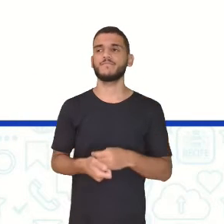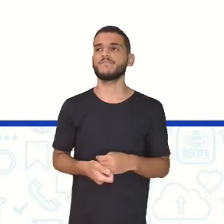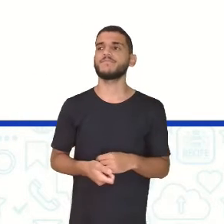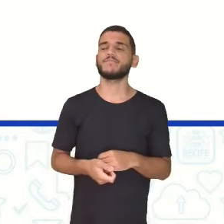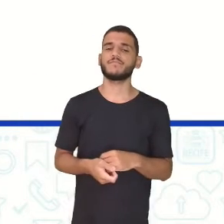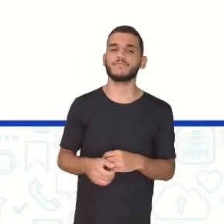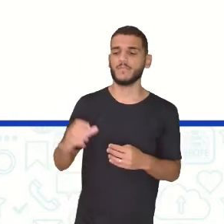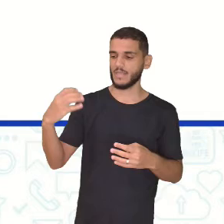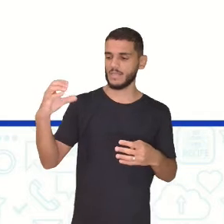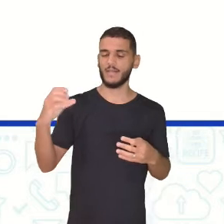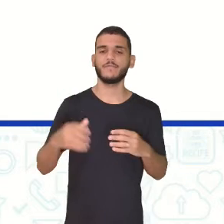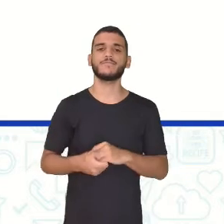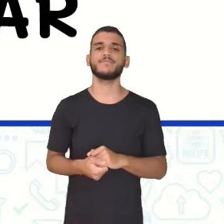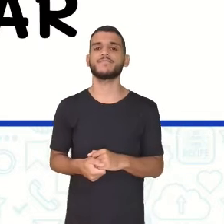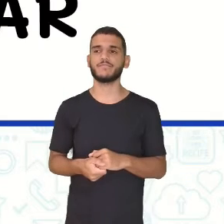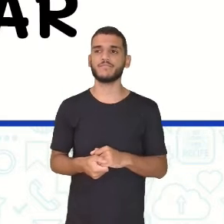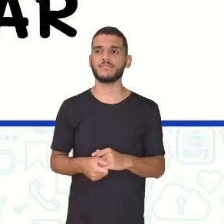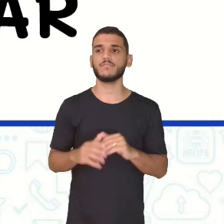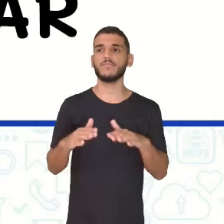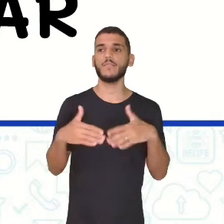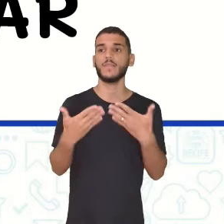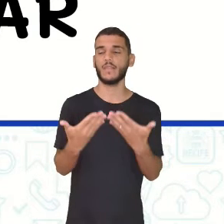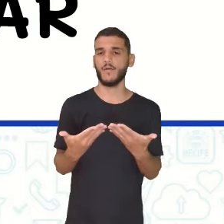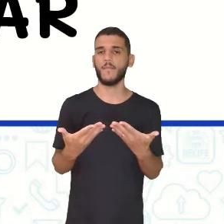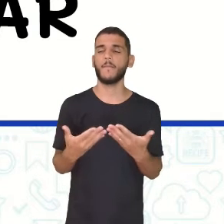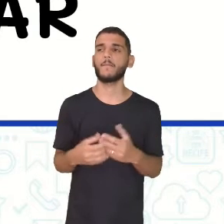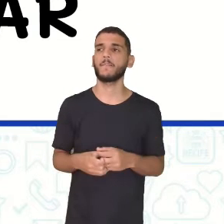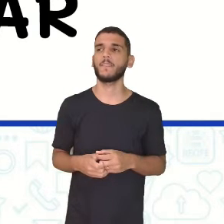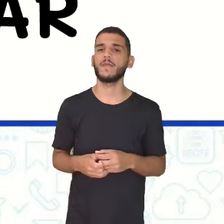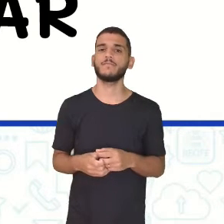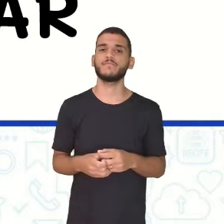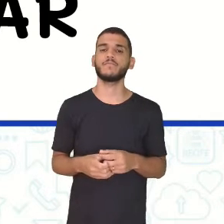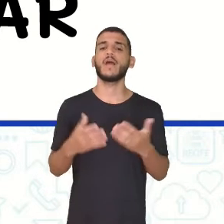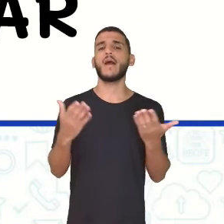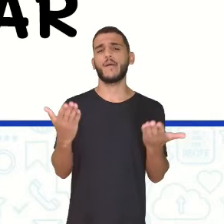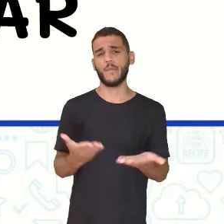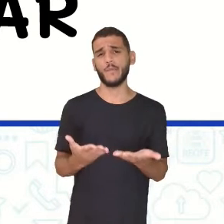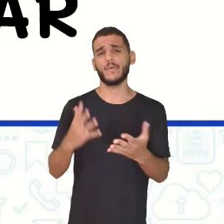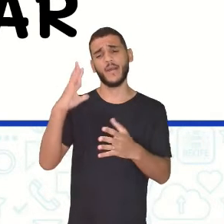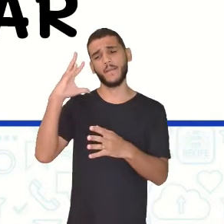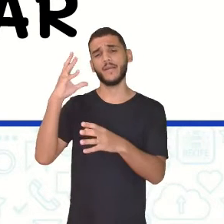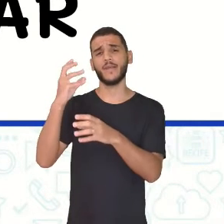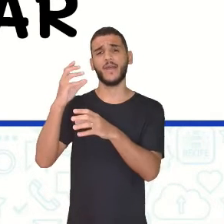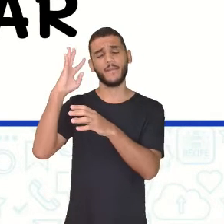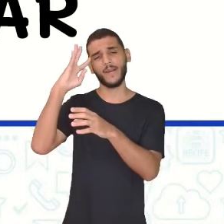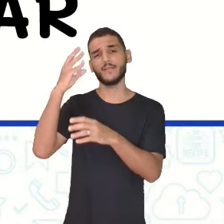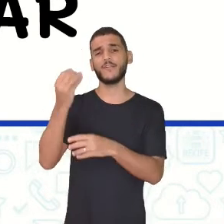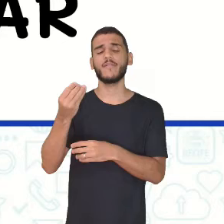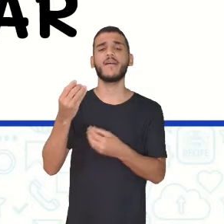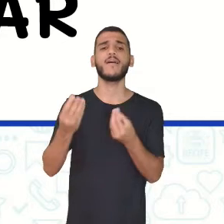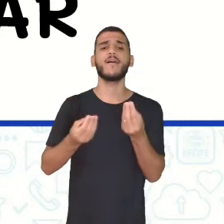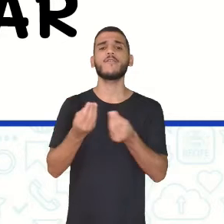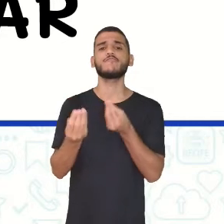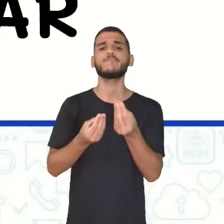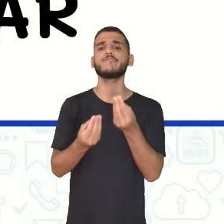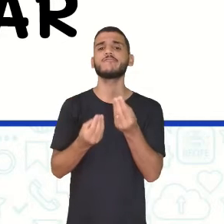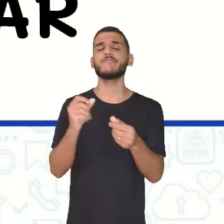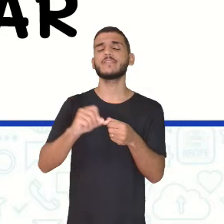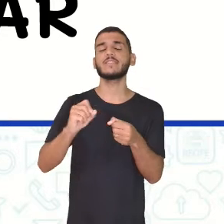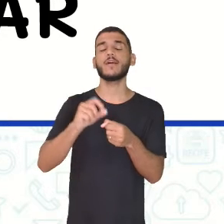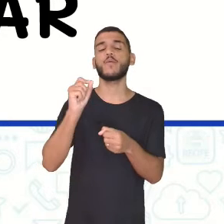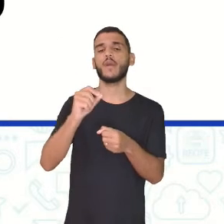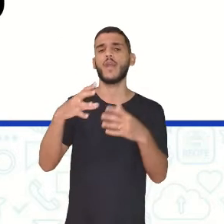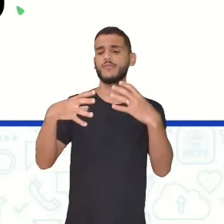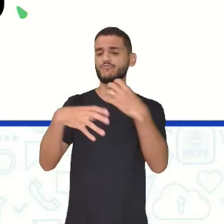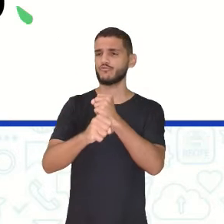5,99, beleza? Então acompanha o que é que a gente vai fazer aqui. Para a gente resolver essa questão, a gente vai efetuar o quê? A soma